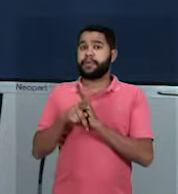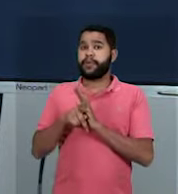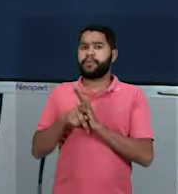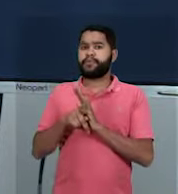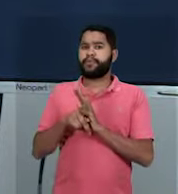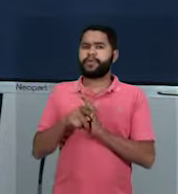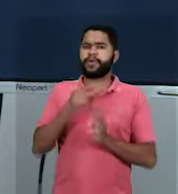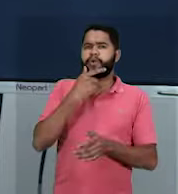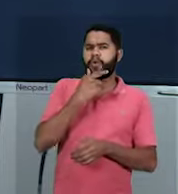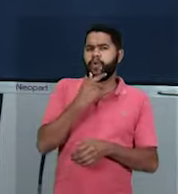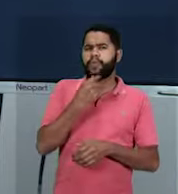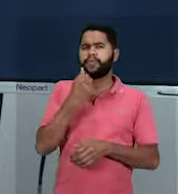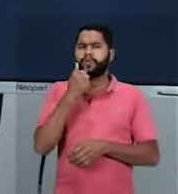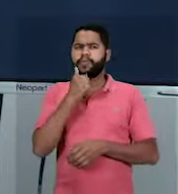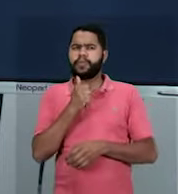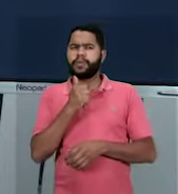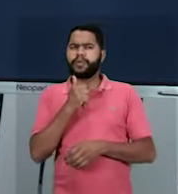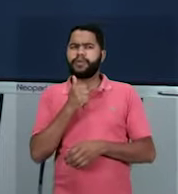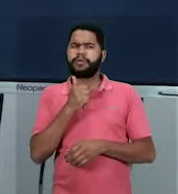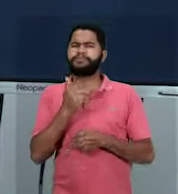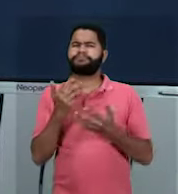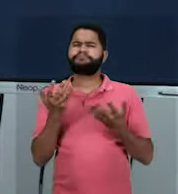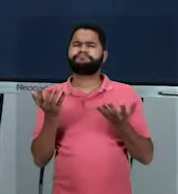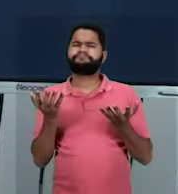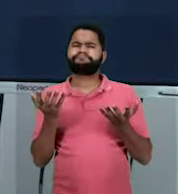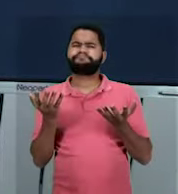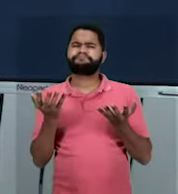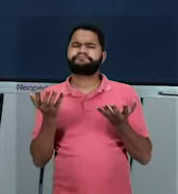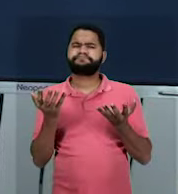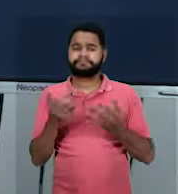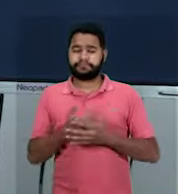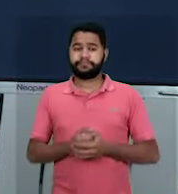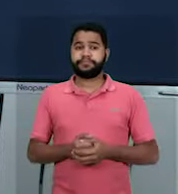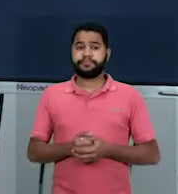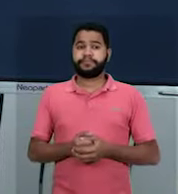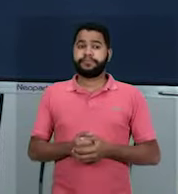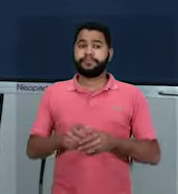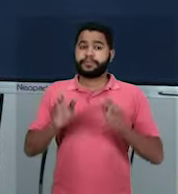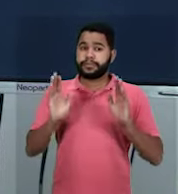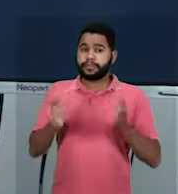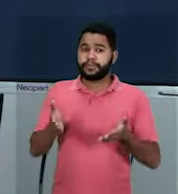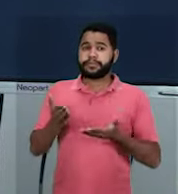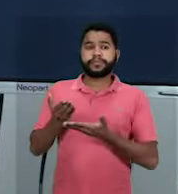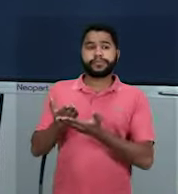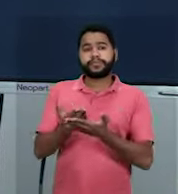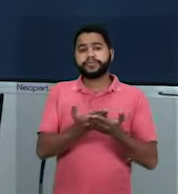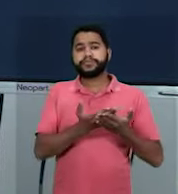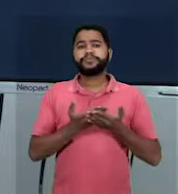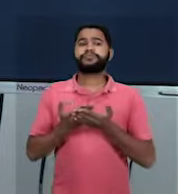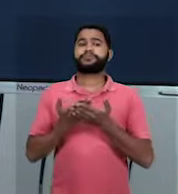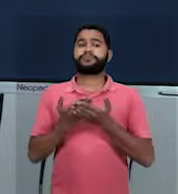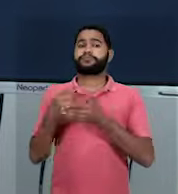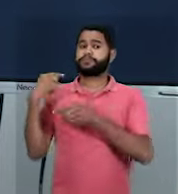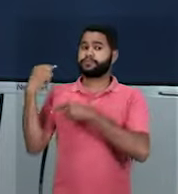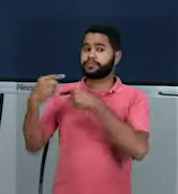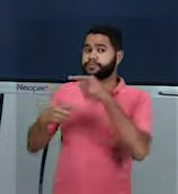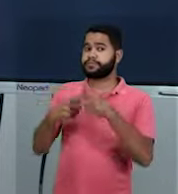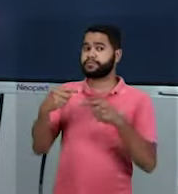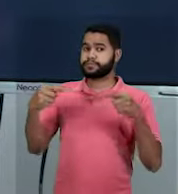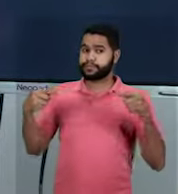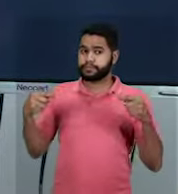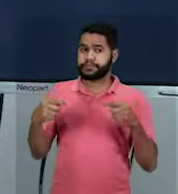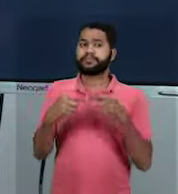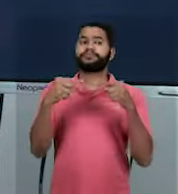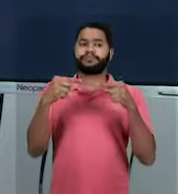Como assim, Vinícius? Uma herança influenciada pelo sexo. Nós já vimos então aqui que nós temos uma herança ligada